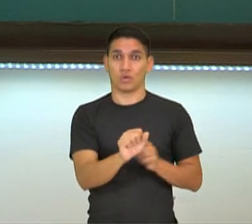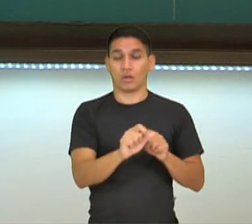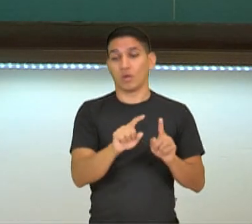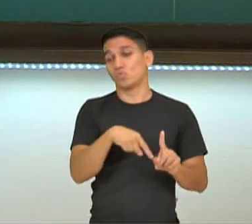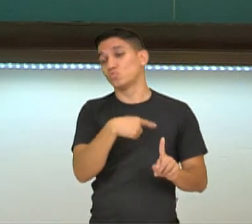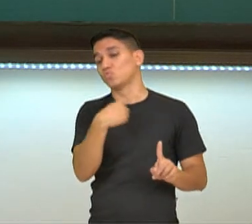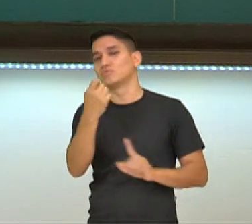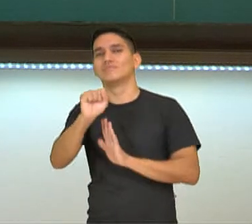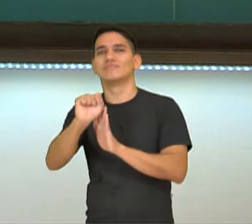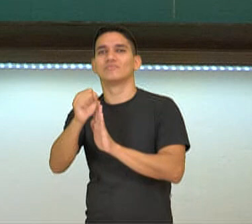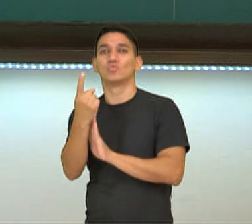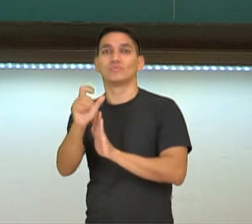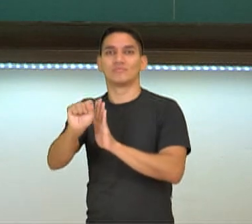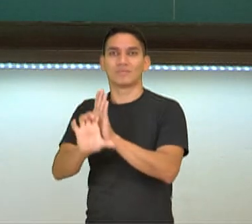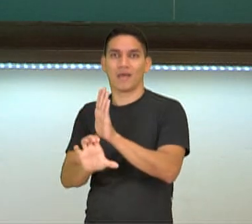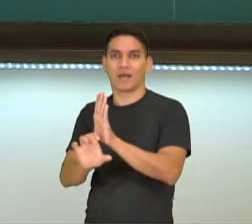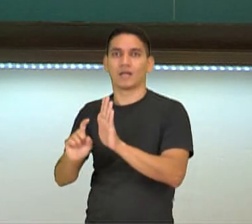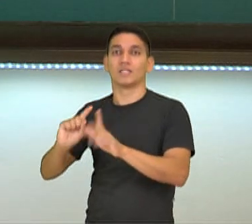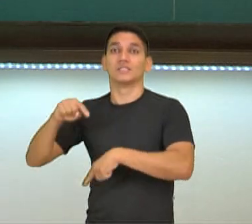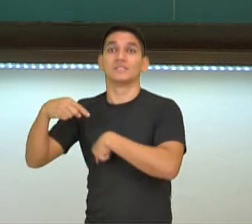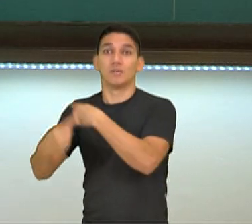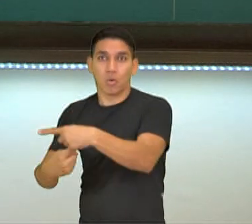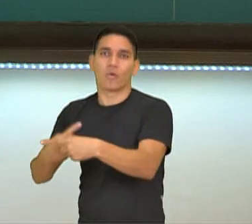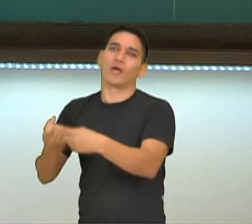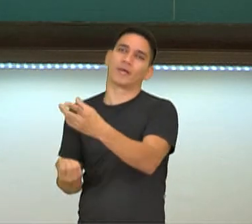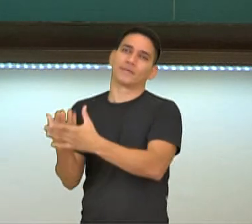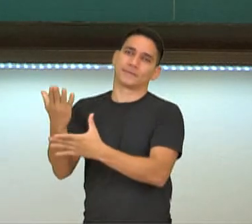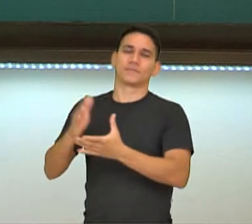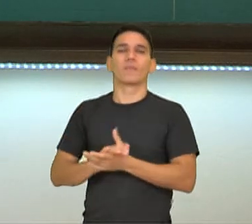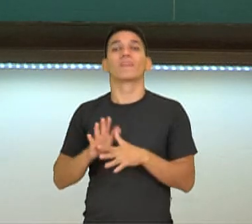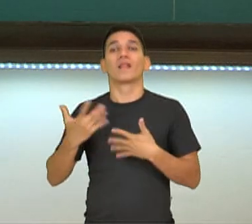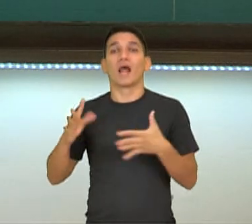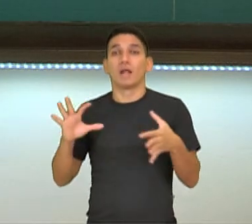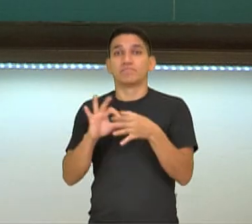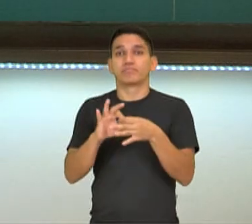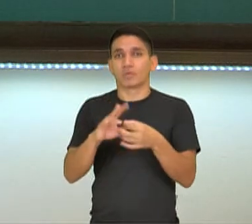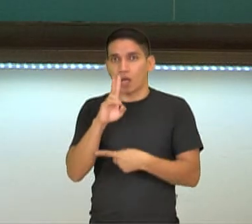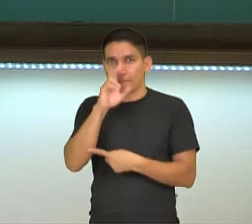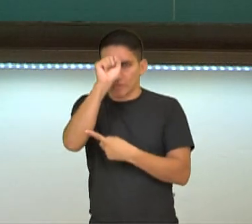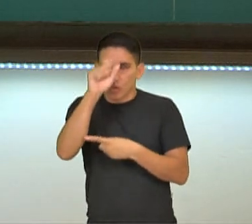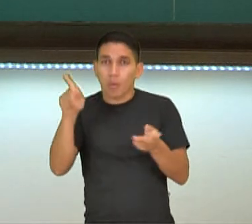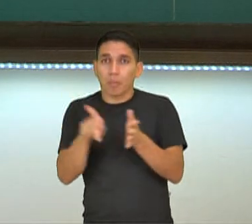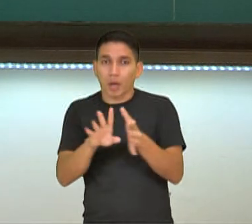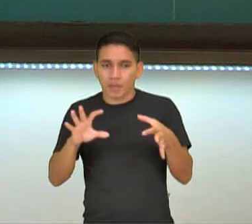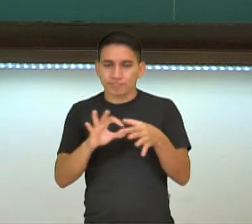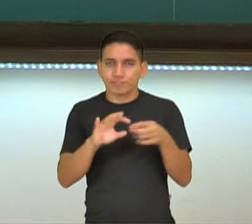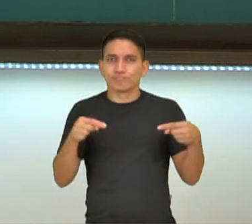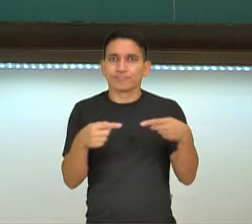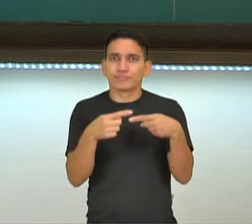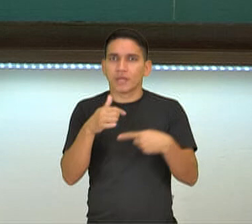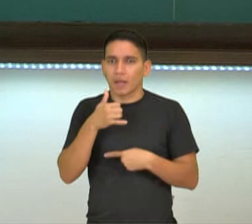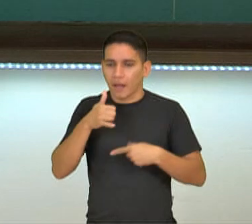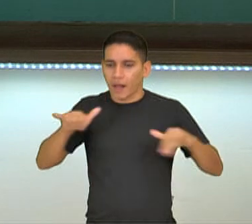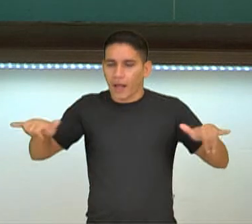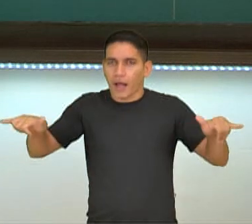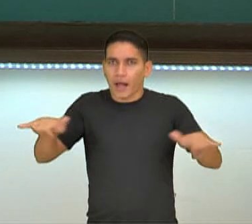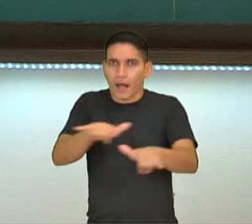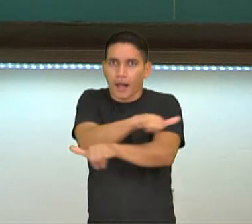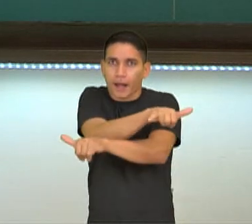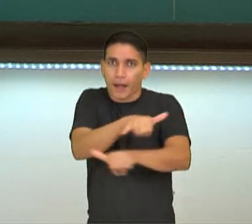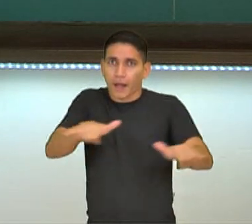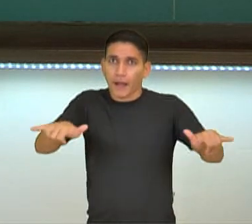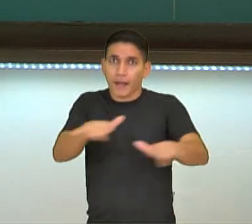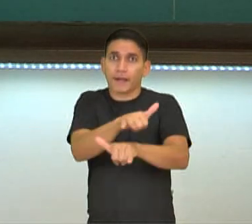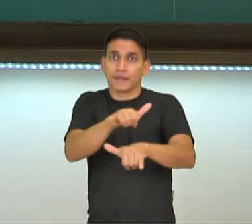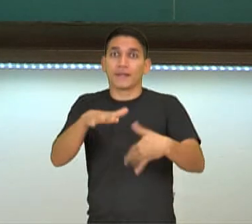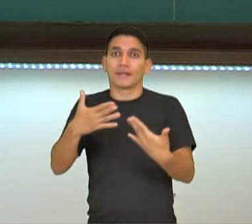ainda. Então ele escreveu a força em função das cargas elétricas e não dos campos elétricos,